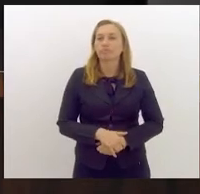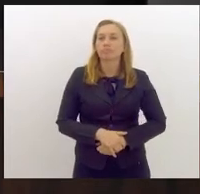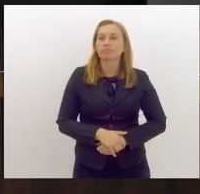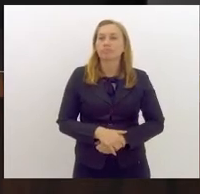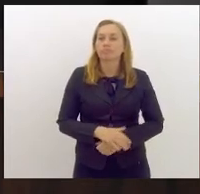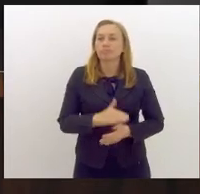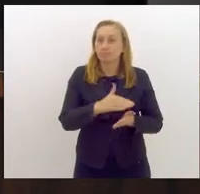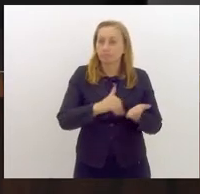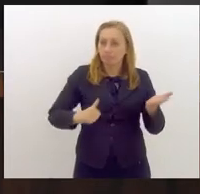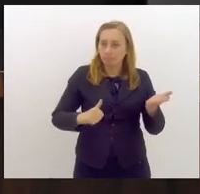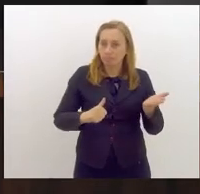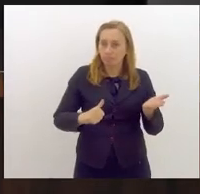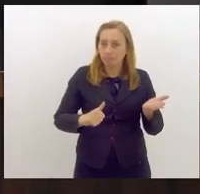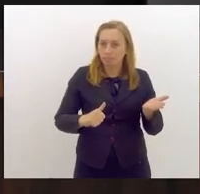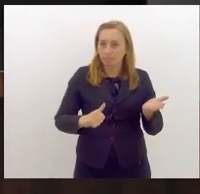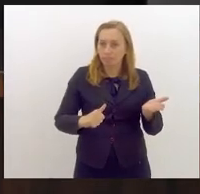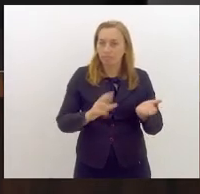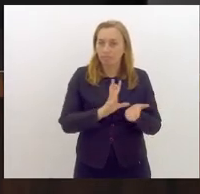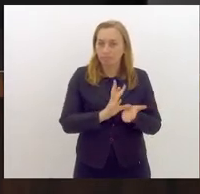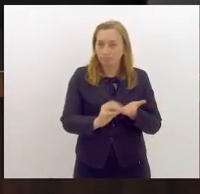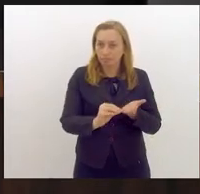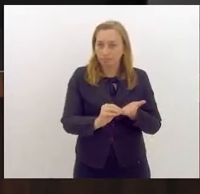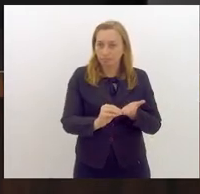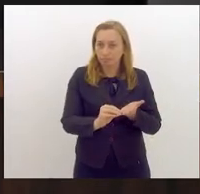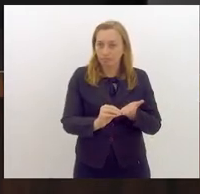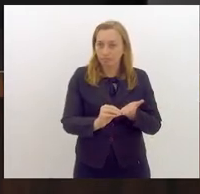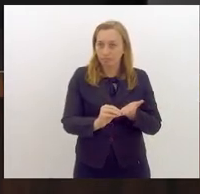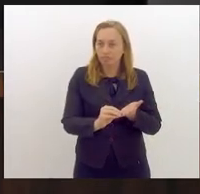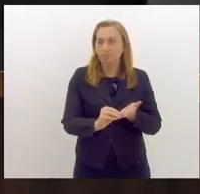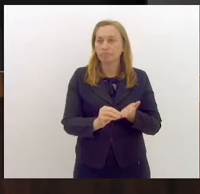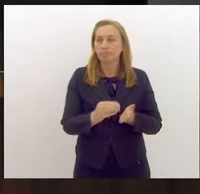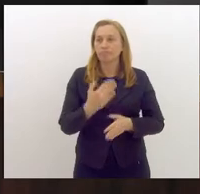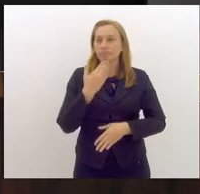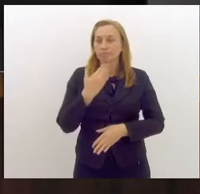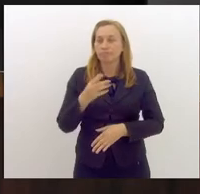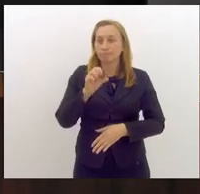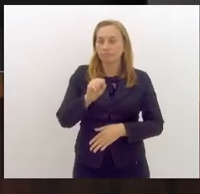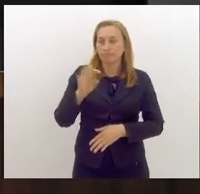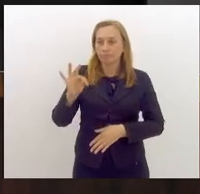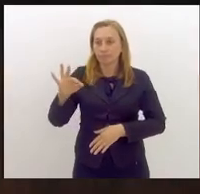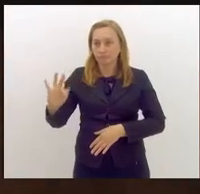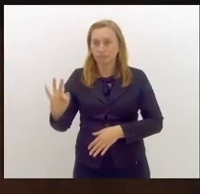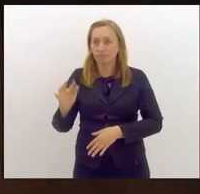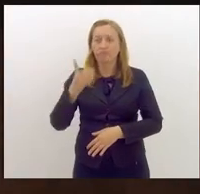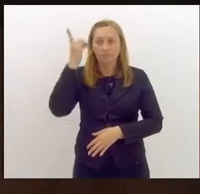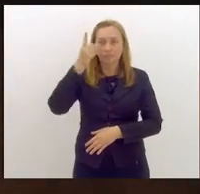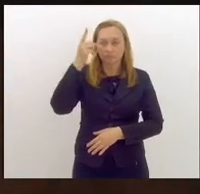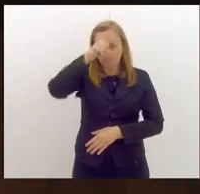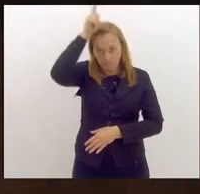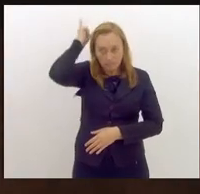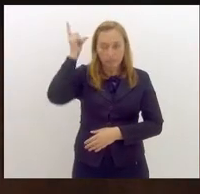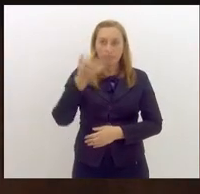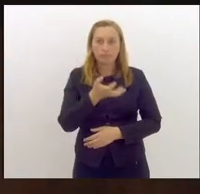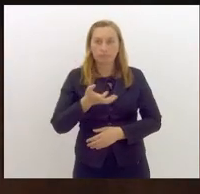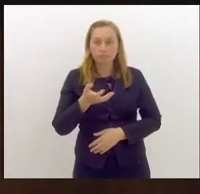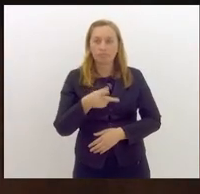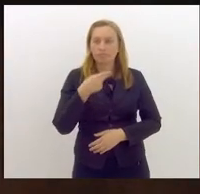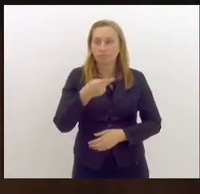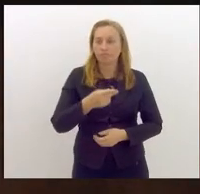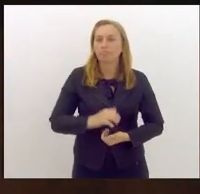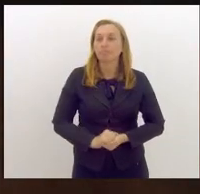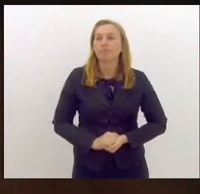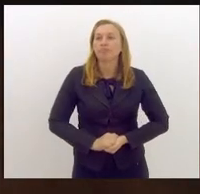a matéria está fora da pauta por determinação do STF com a palavra deputada Luis Paulo queria lhe dar uma